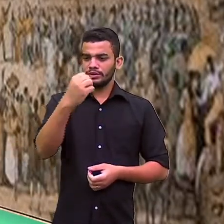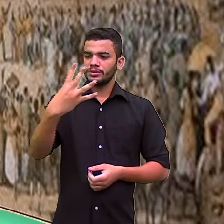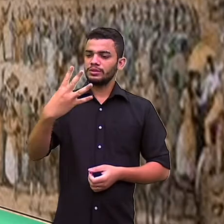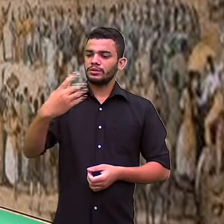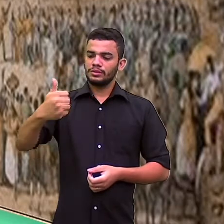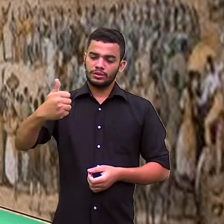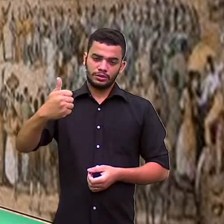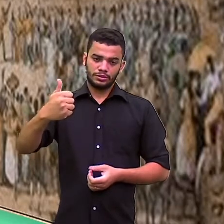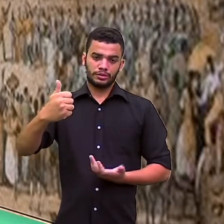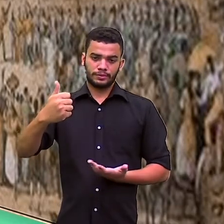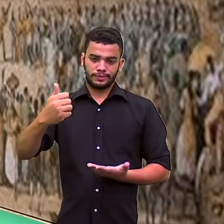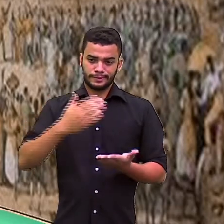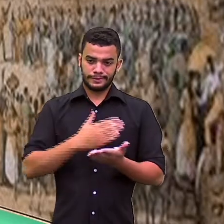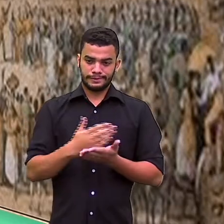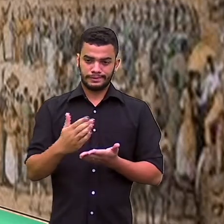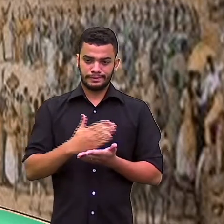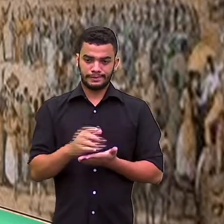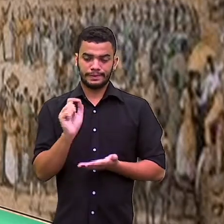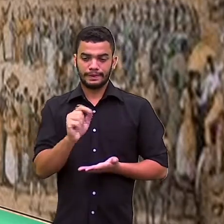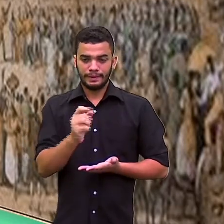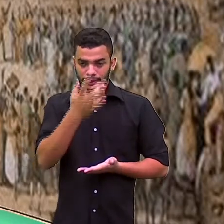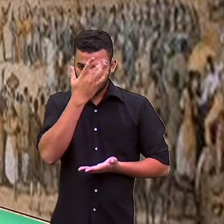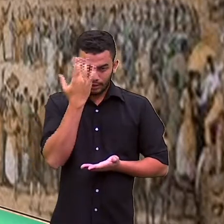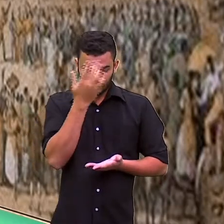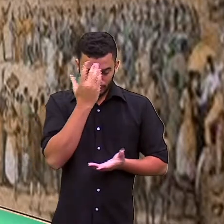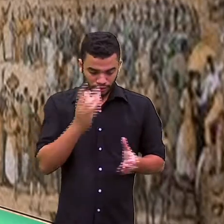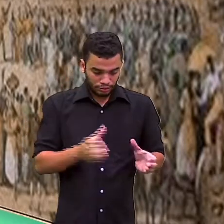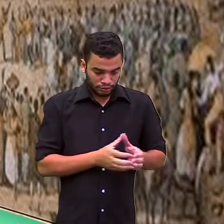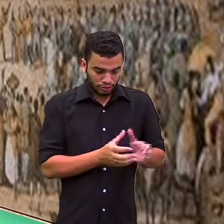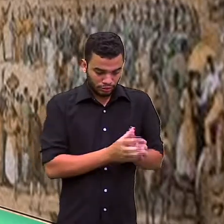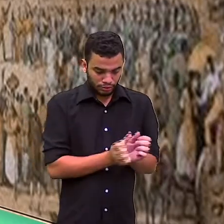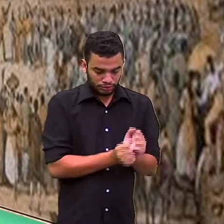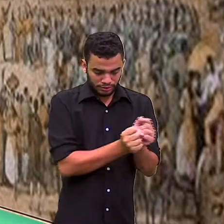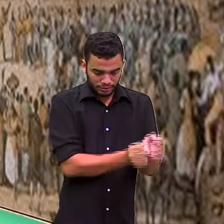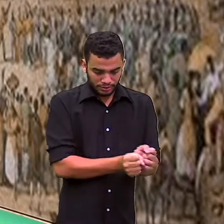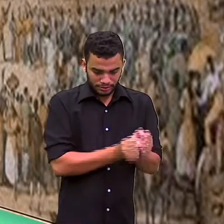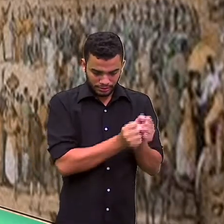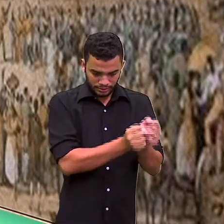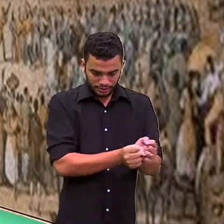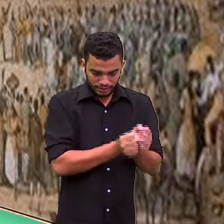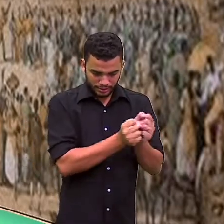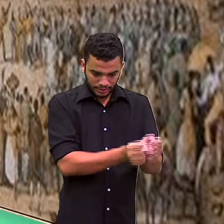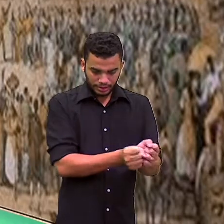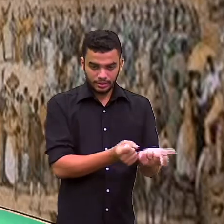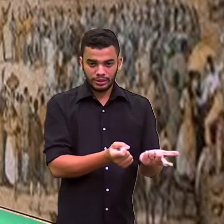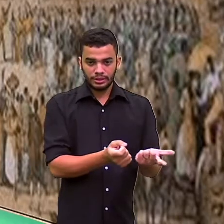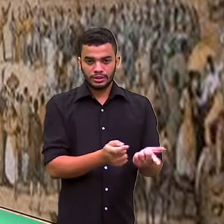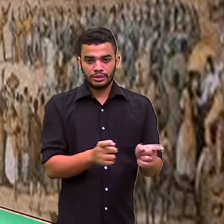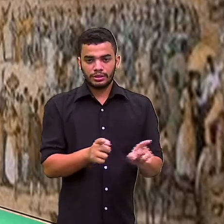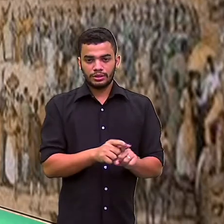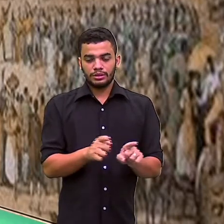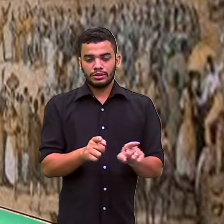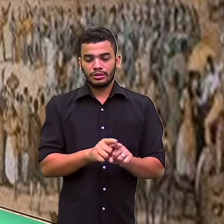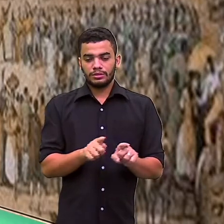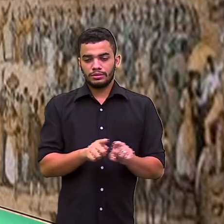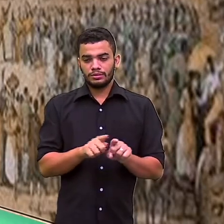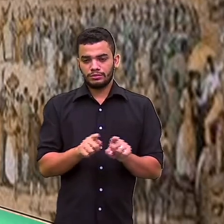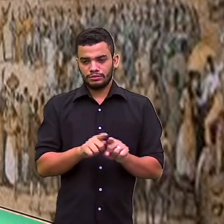Seus componentes, os quilombolas e escravos e artesãos. Principal